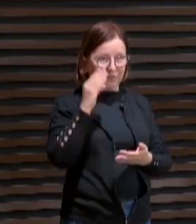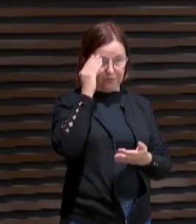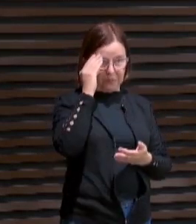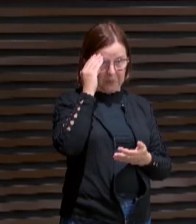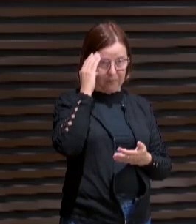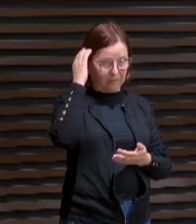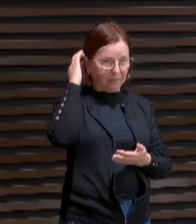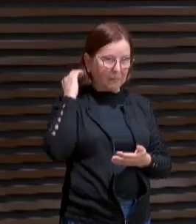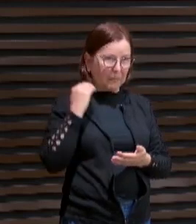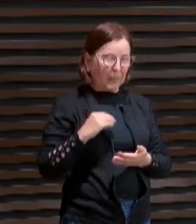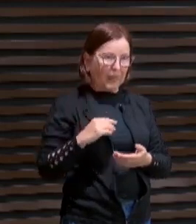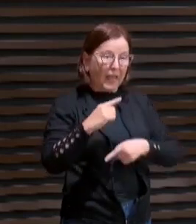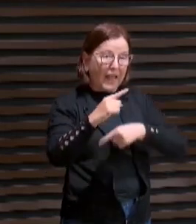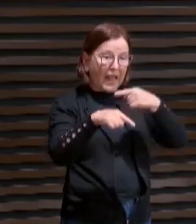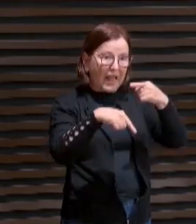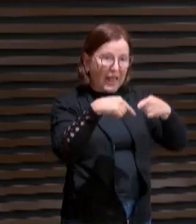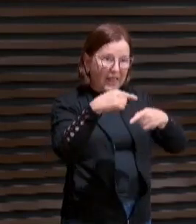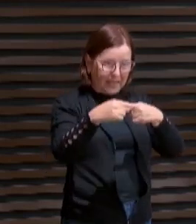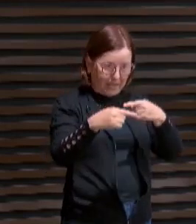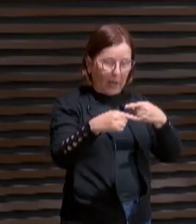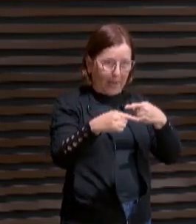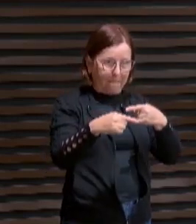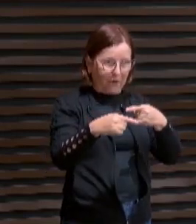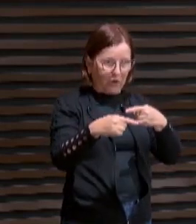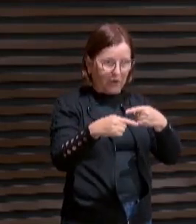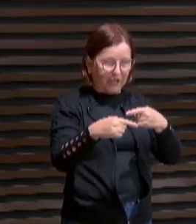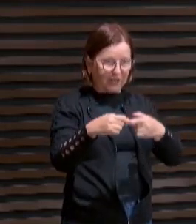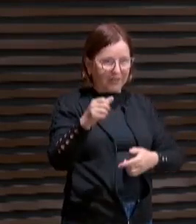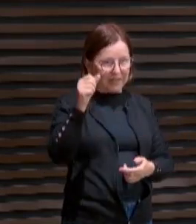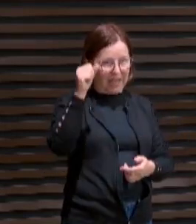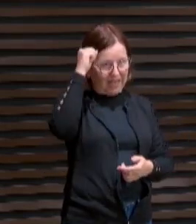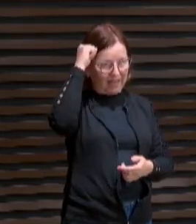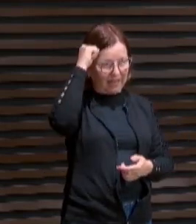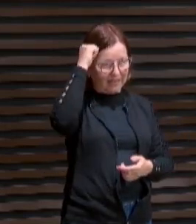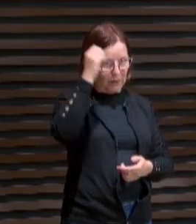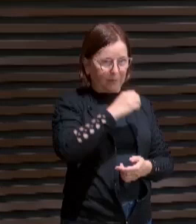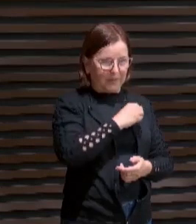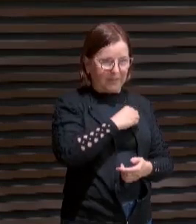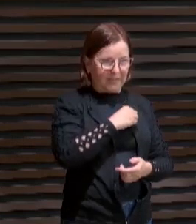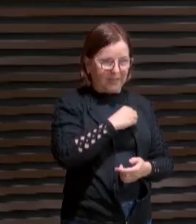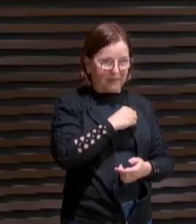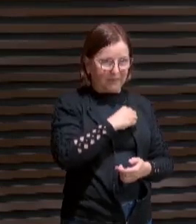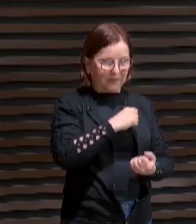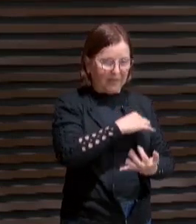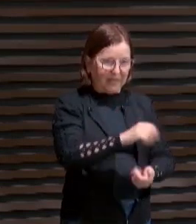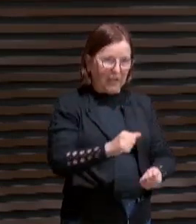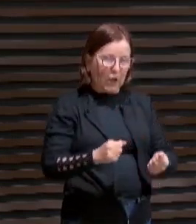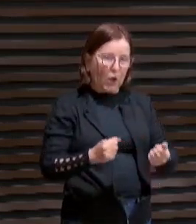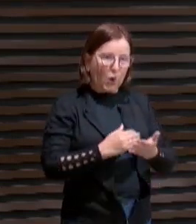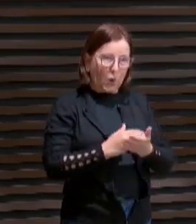do pecado, passou a produzir espinhos e cardos. E Jesus estava com